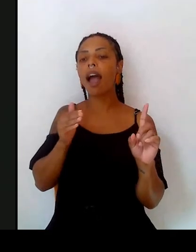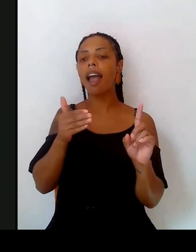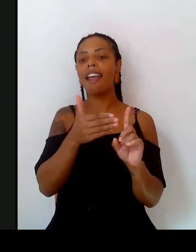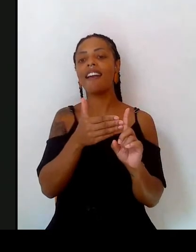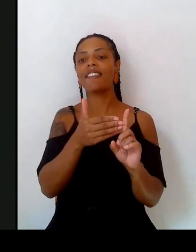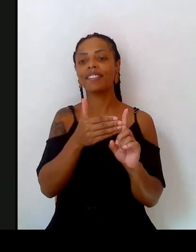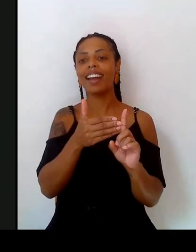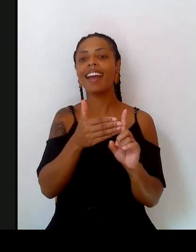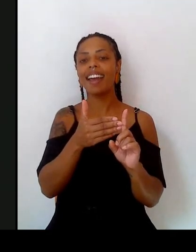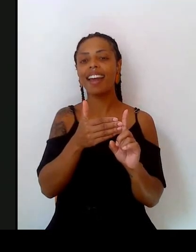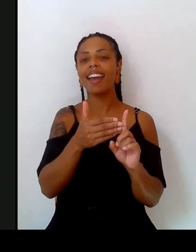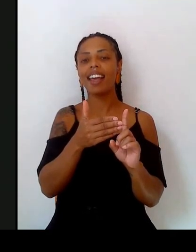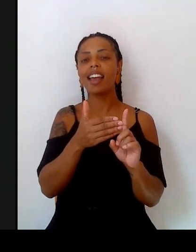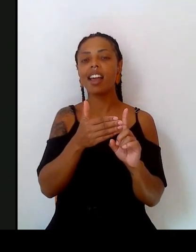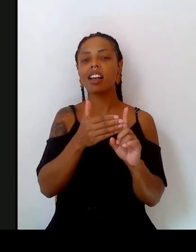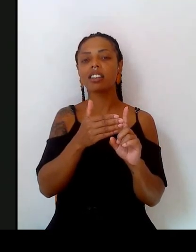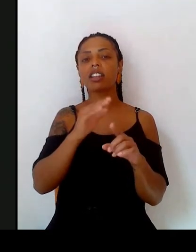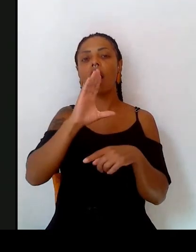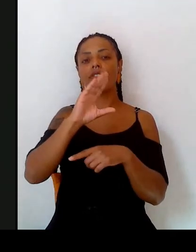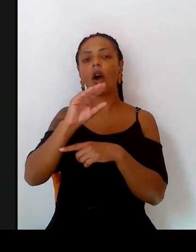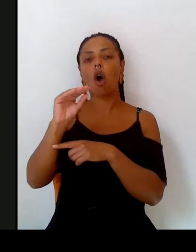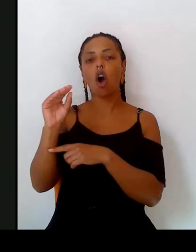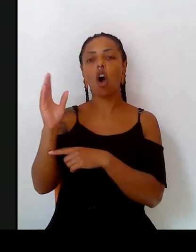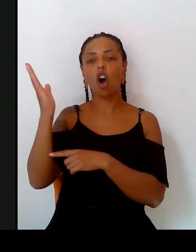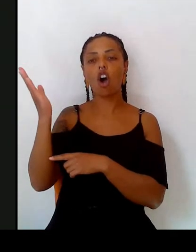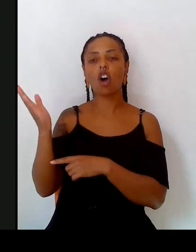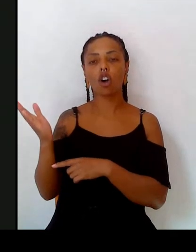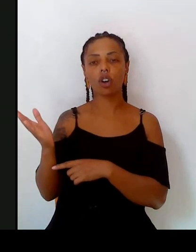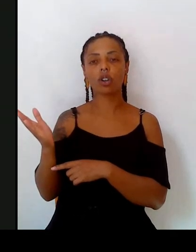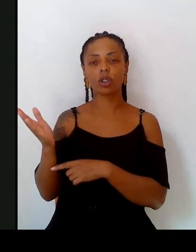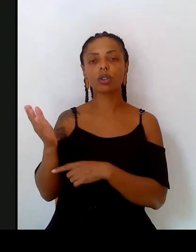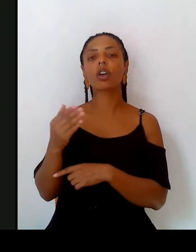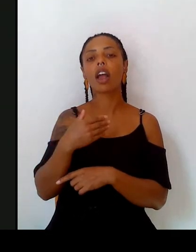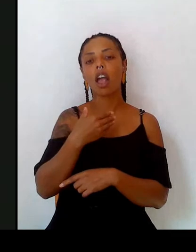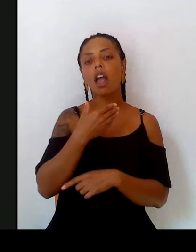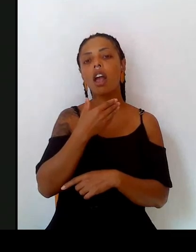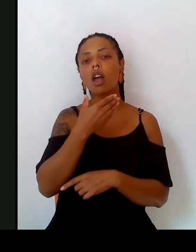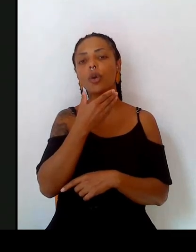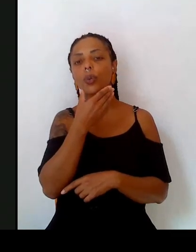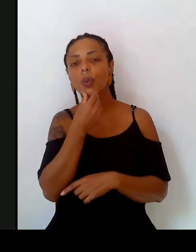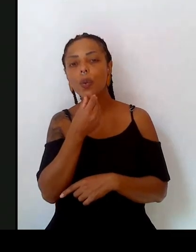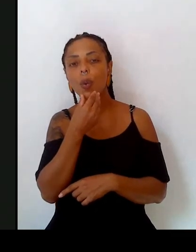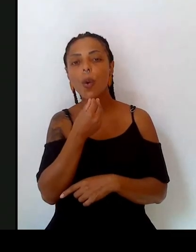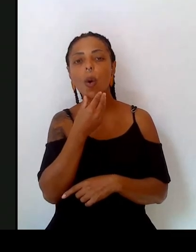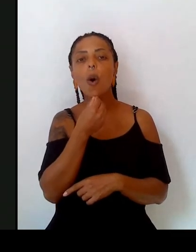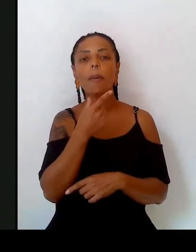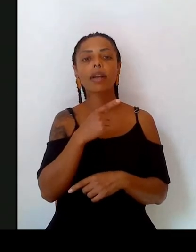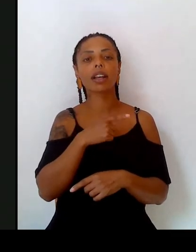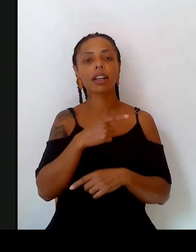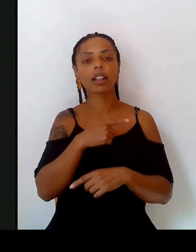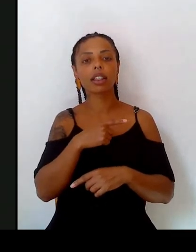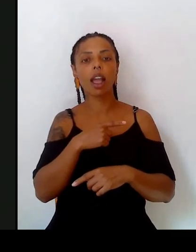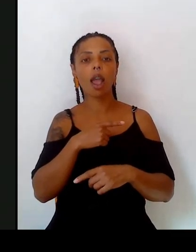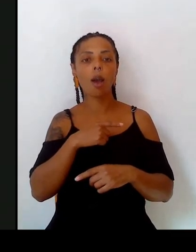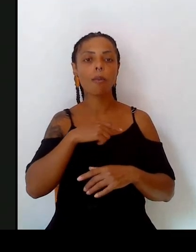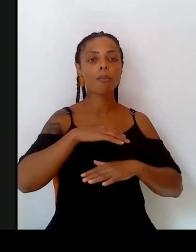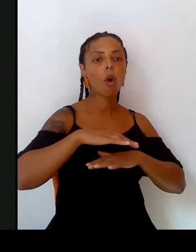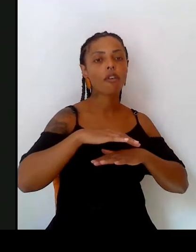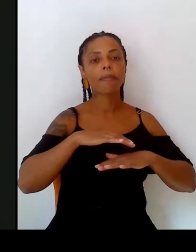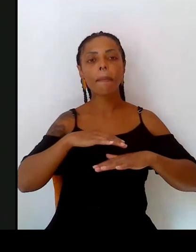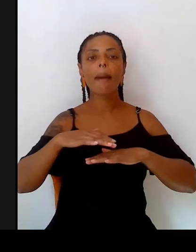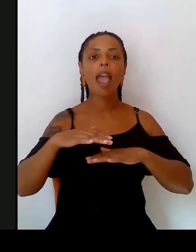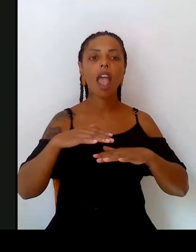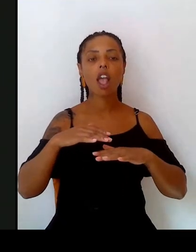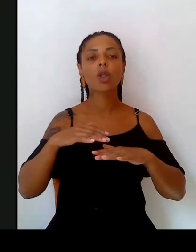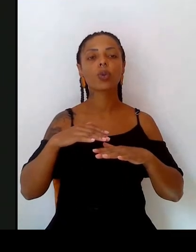essas fotos dos homens em movimentos de luta isso trouxe para